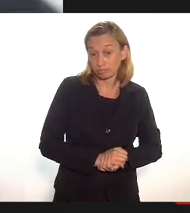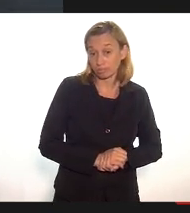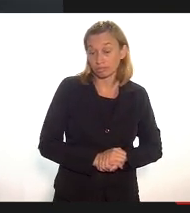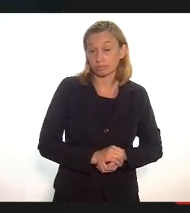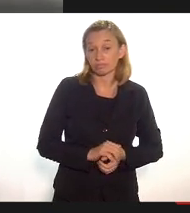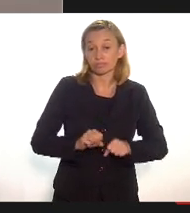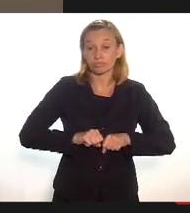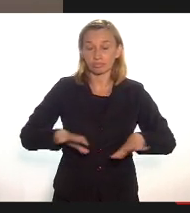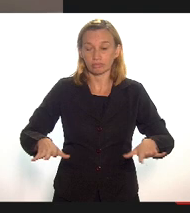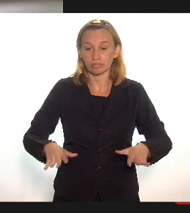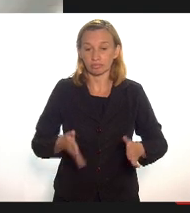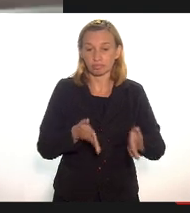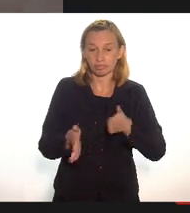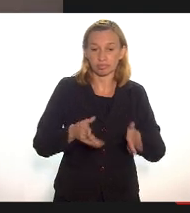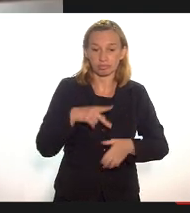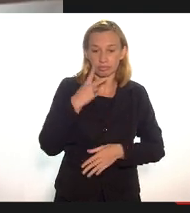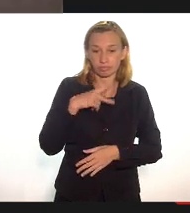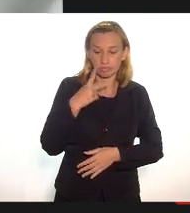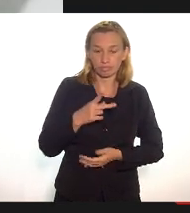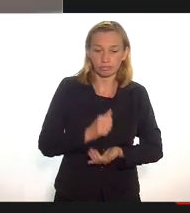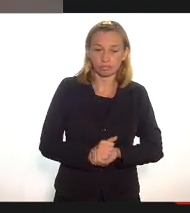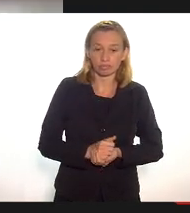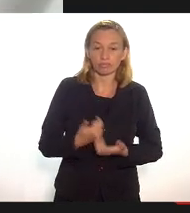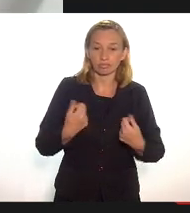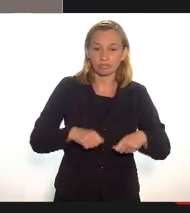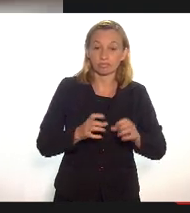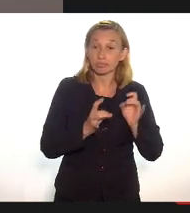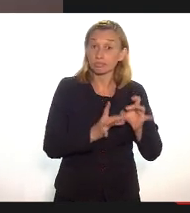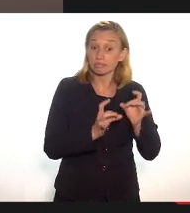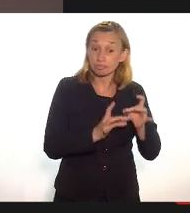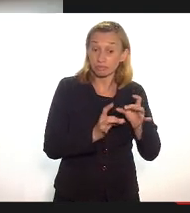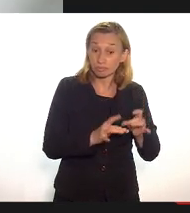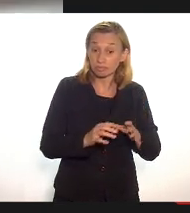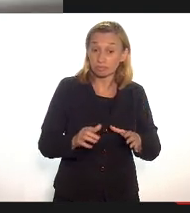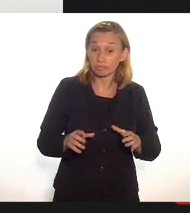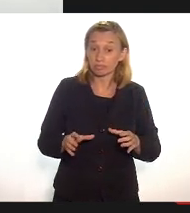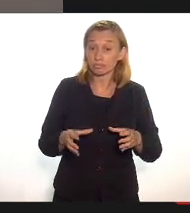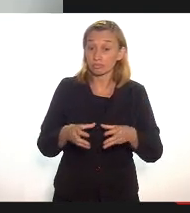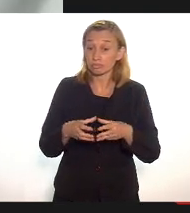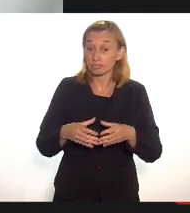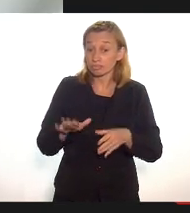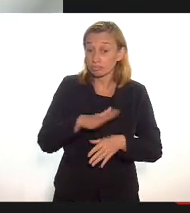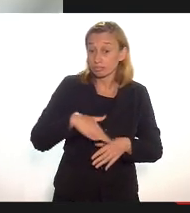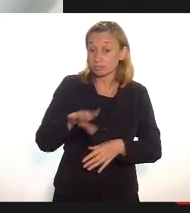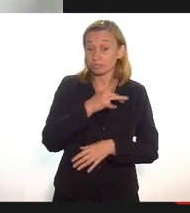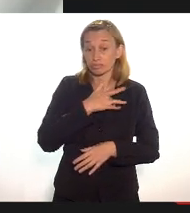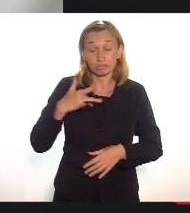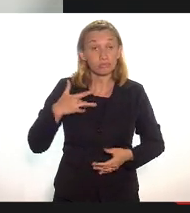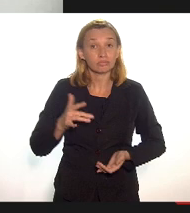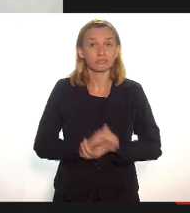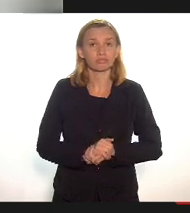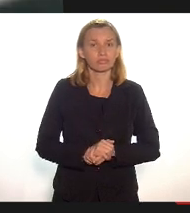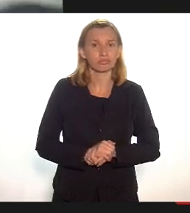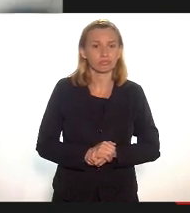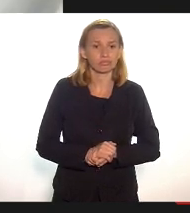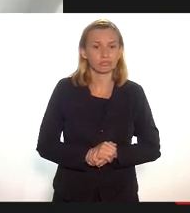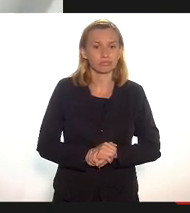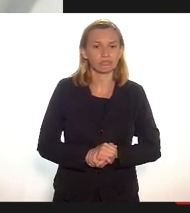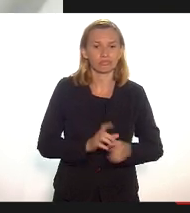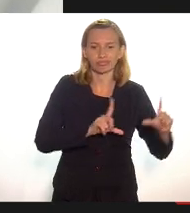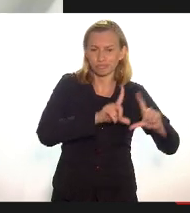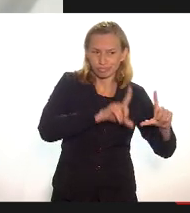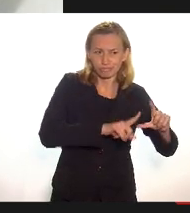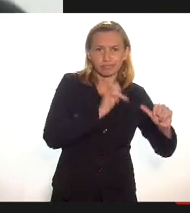plena pandemia ele disse que tinha que privatizar as unidades básicas de saúde. Chegou a essa na